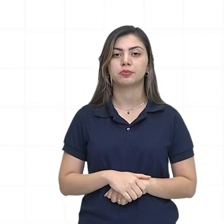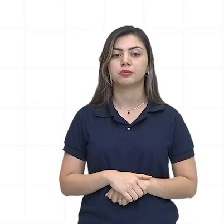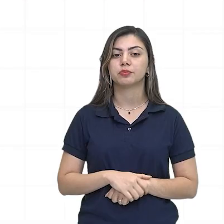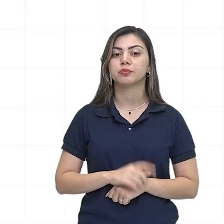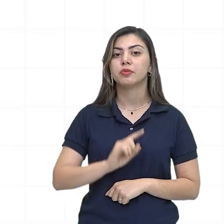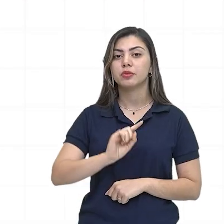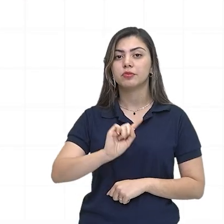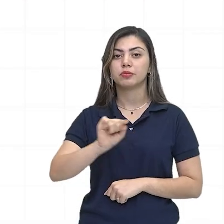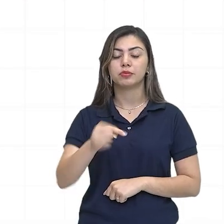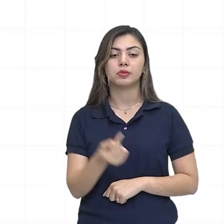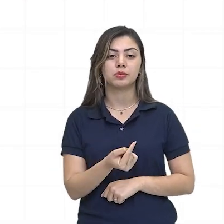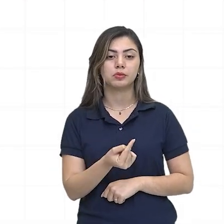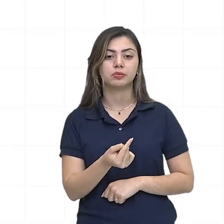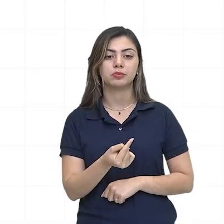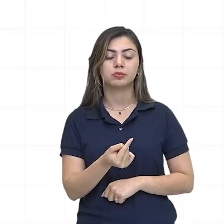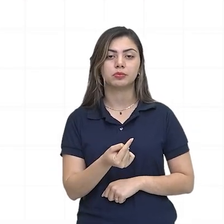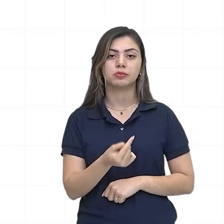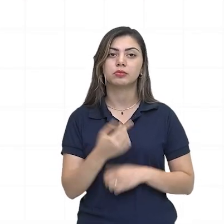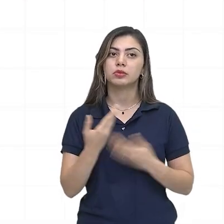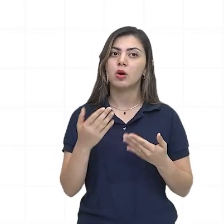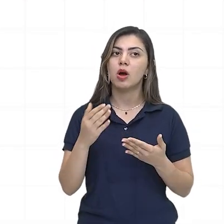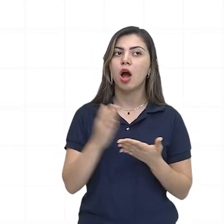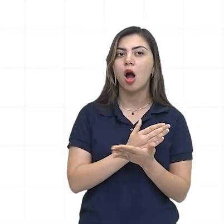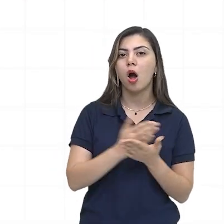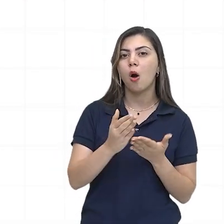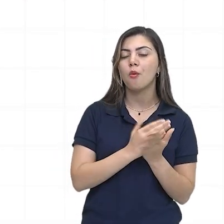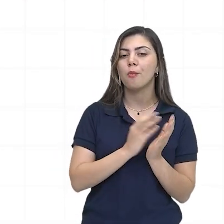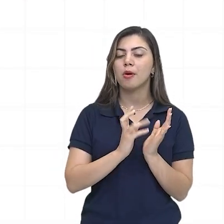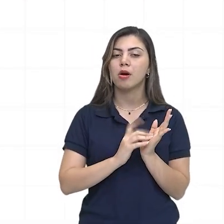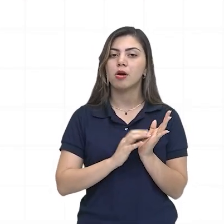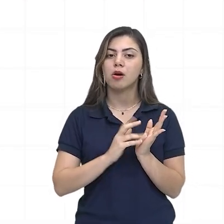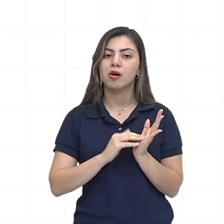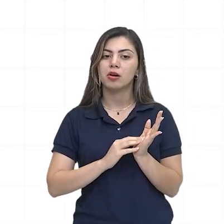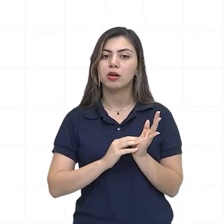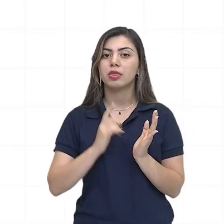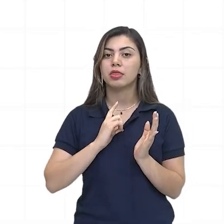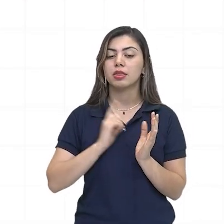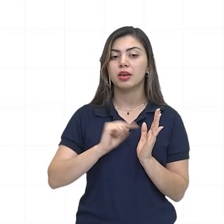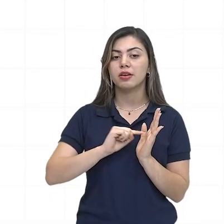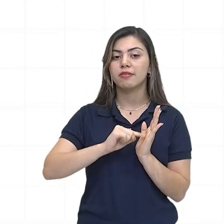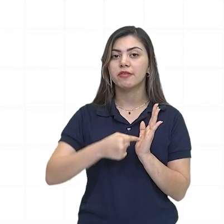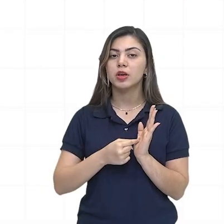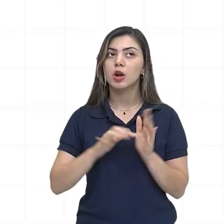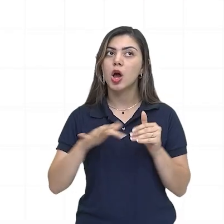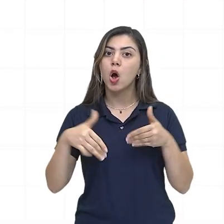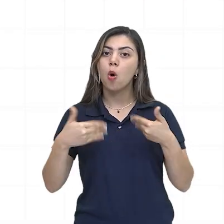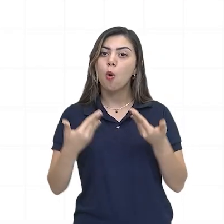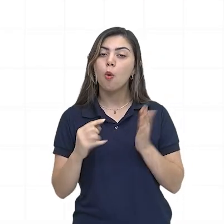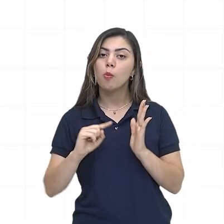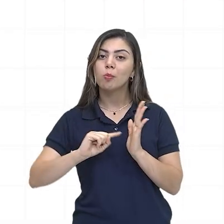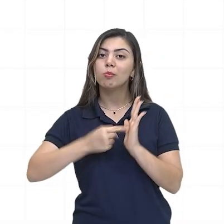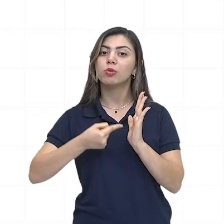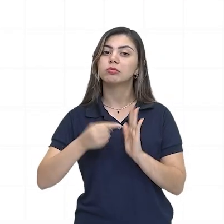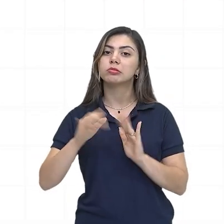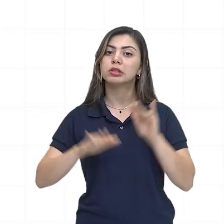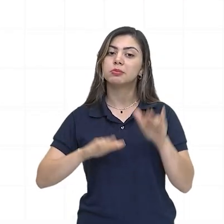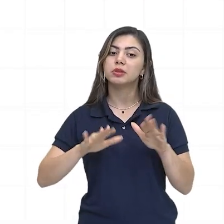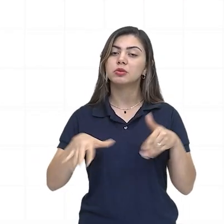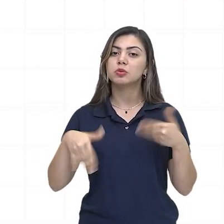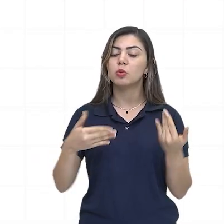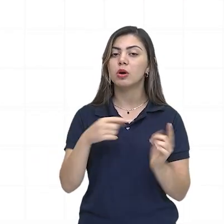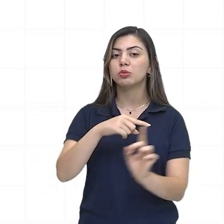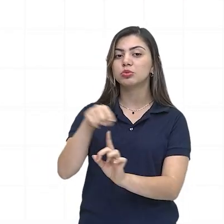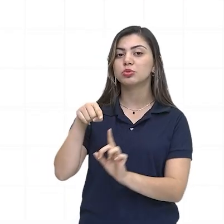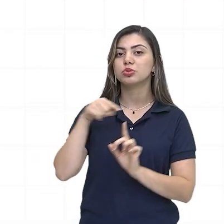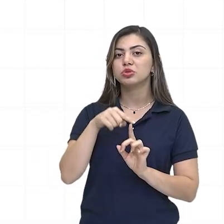depois a vírgula. Em algumas calculadoras é uma vírgula ou é um ponto. Então, dependendo da sua